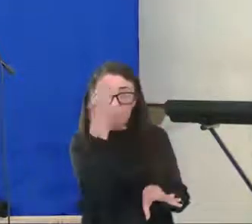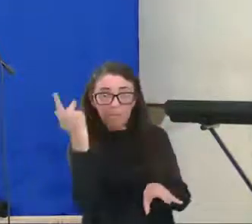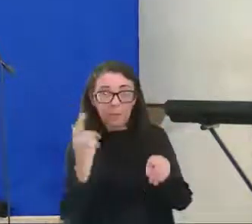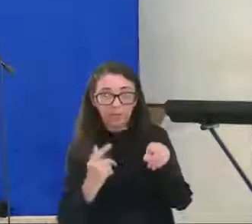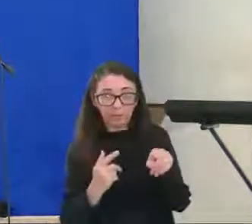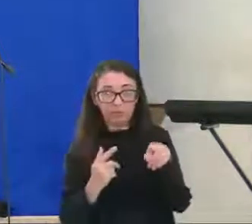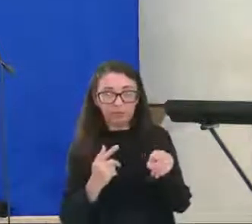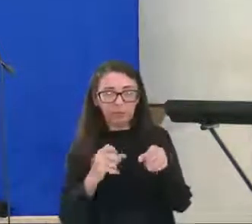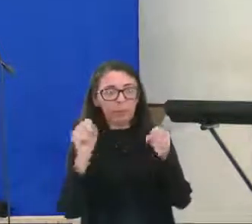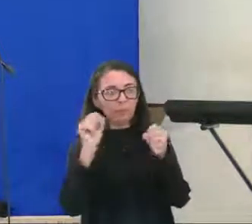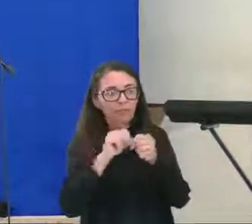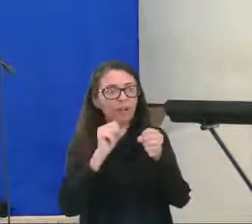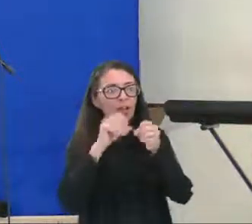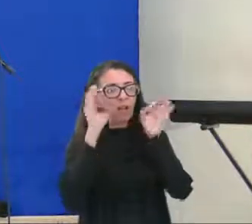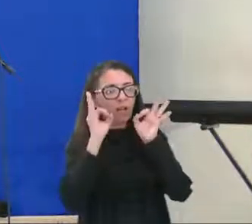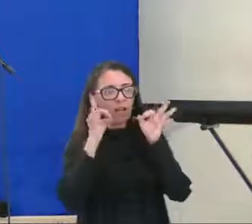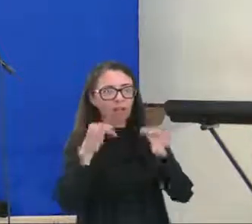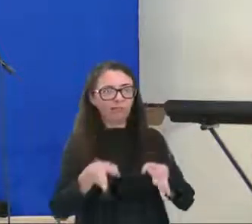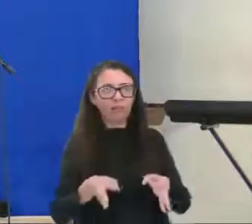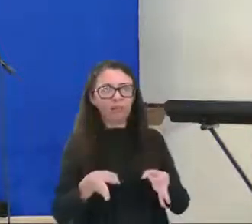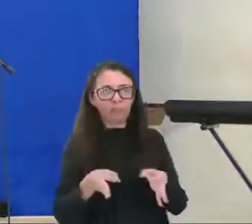alguma coisa à pessoa,